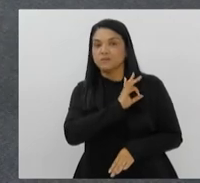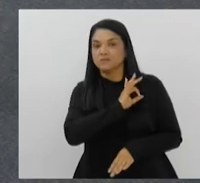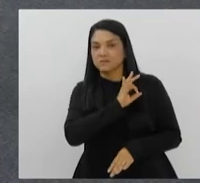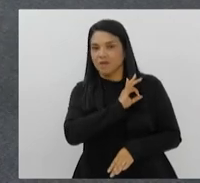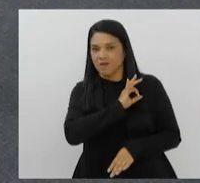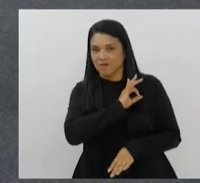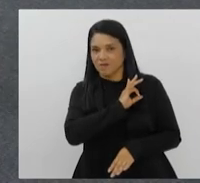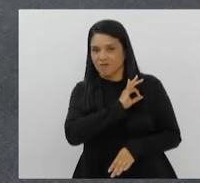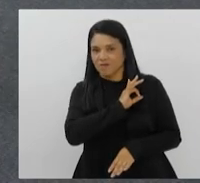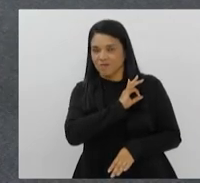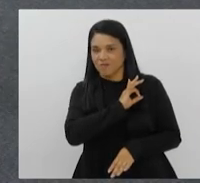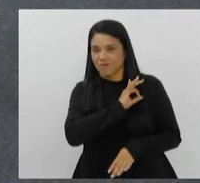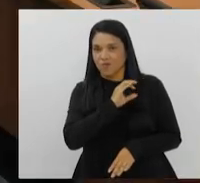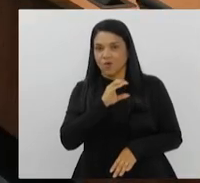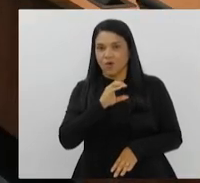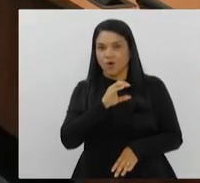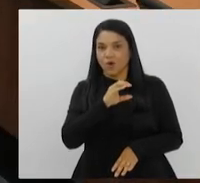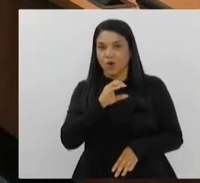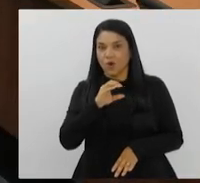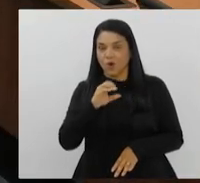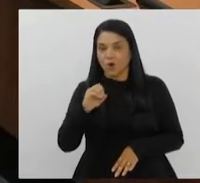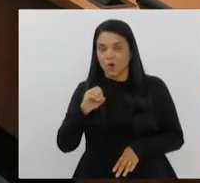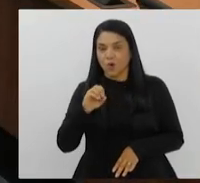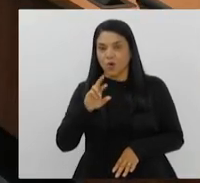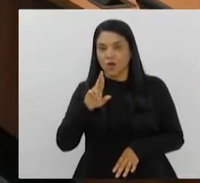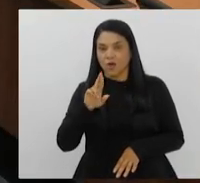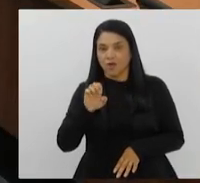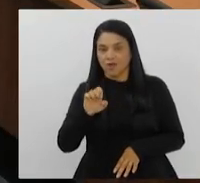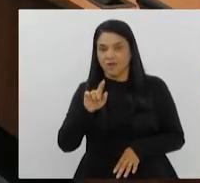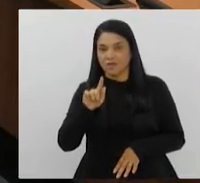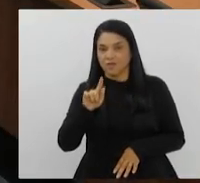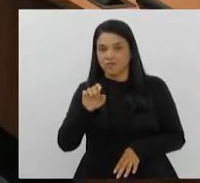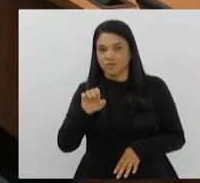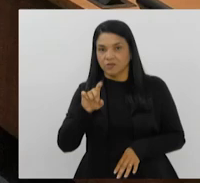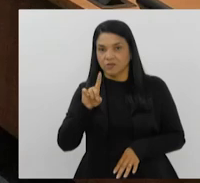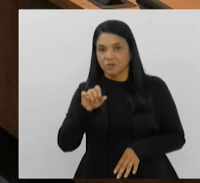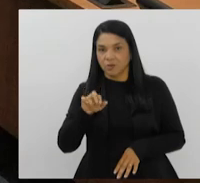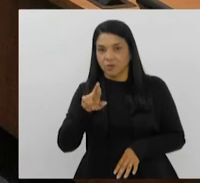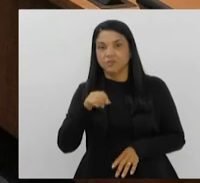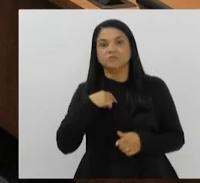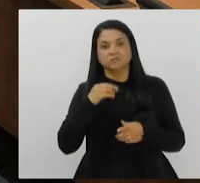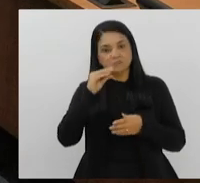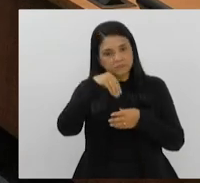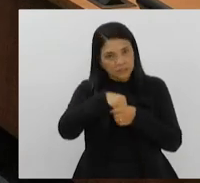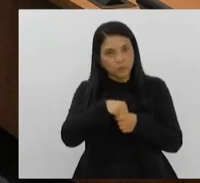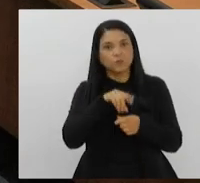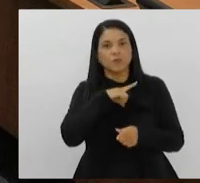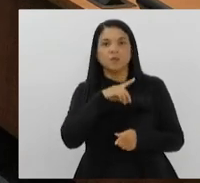E entre os corregedores há policiais militares. Então, deputada,